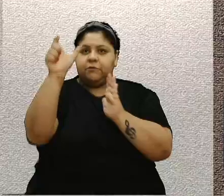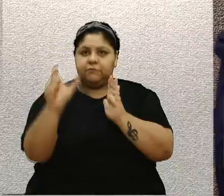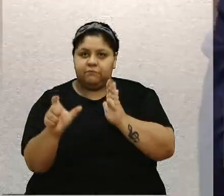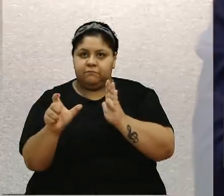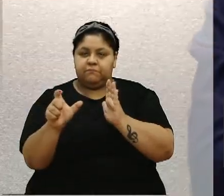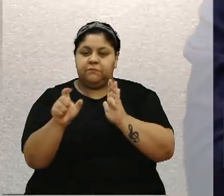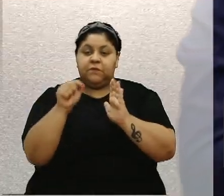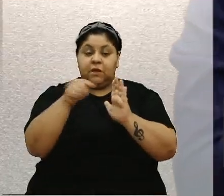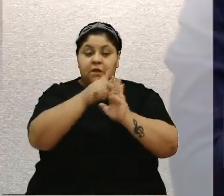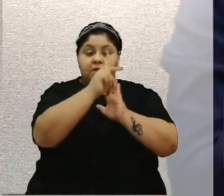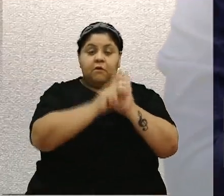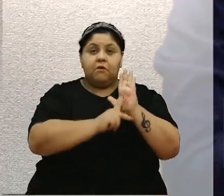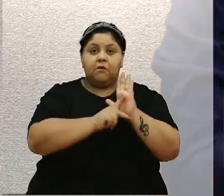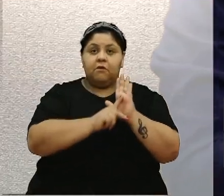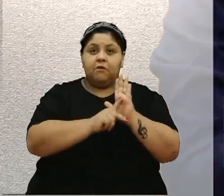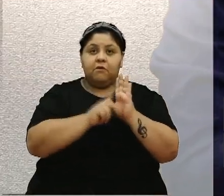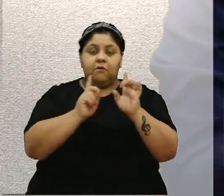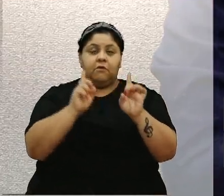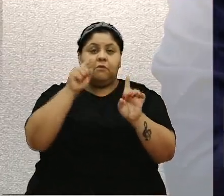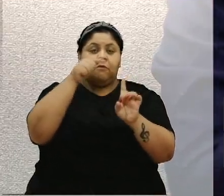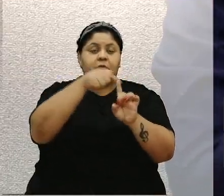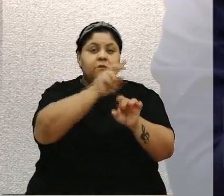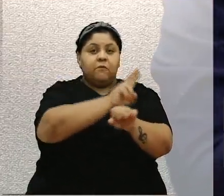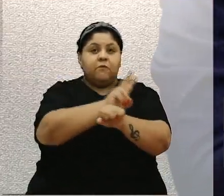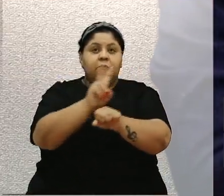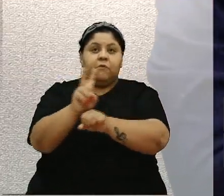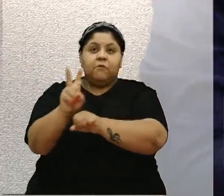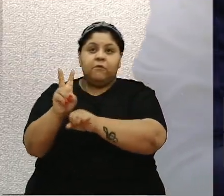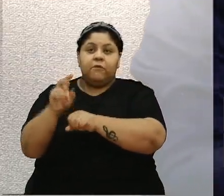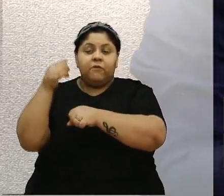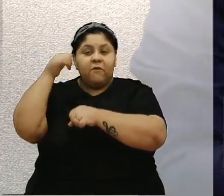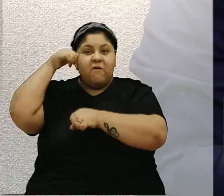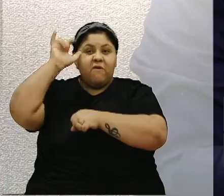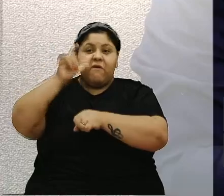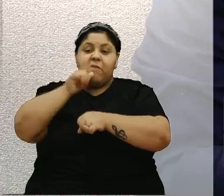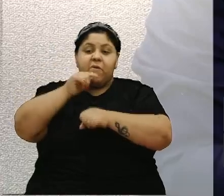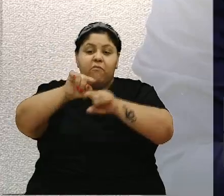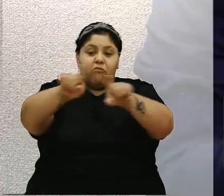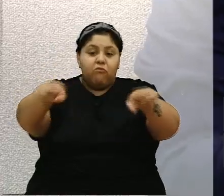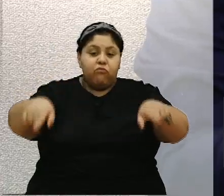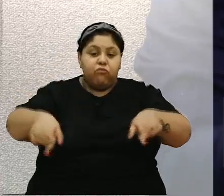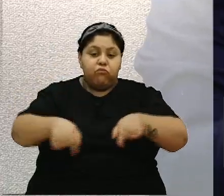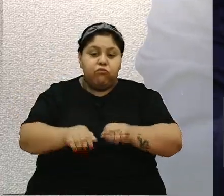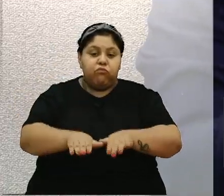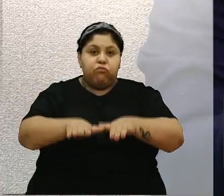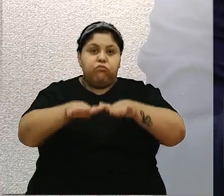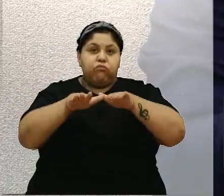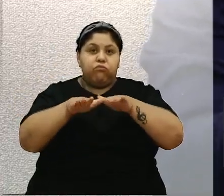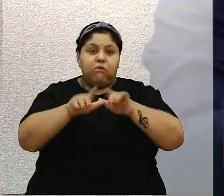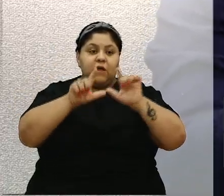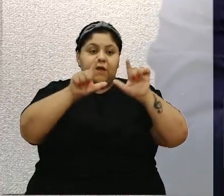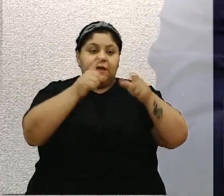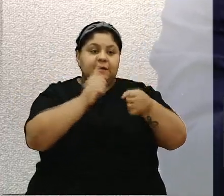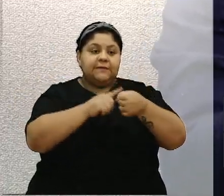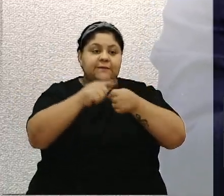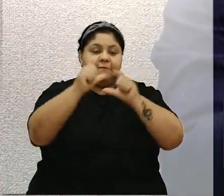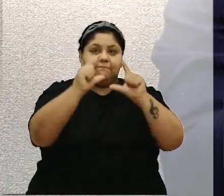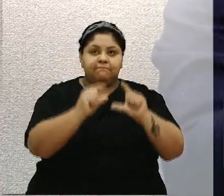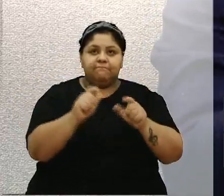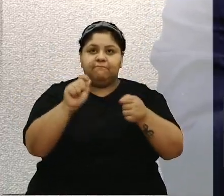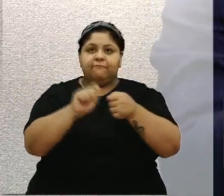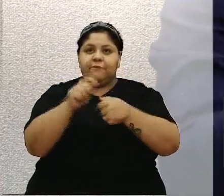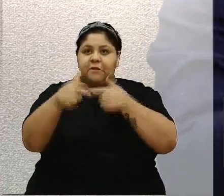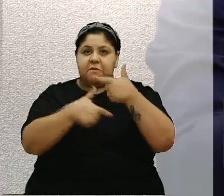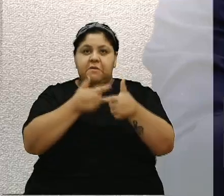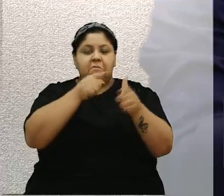Esses projetos eles visam prevenir enchentes em pequenos municípios. E fizeram um trabalho de pesquisa